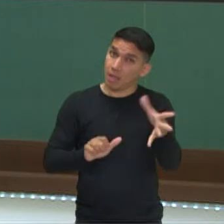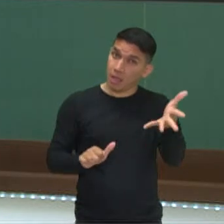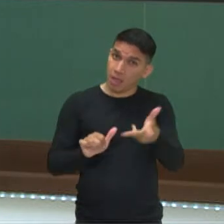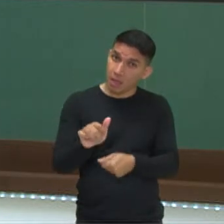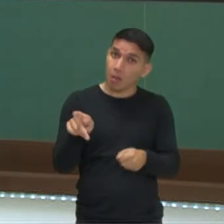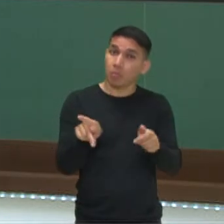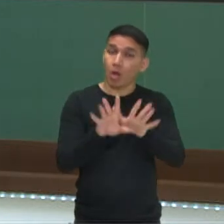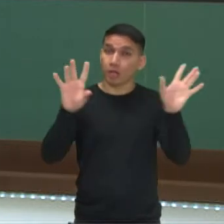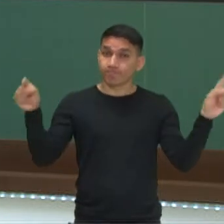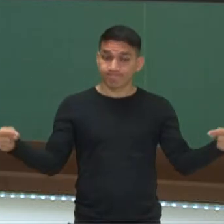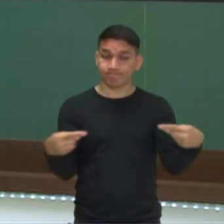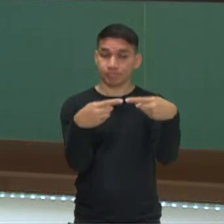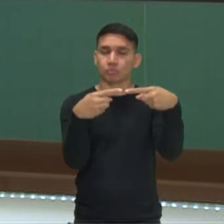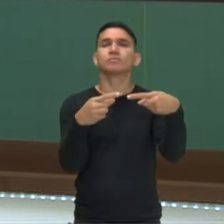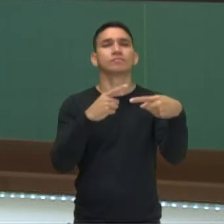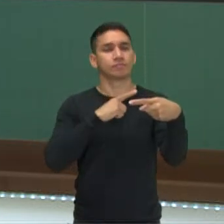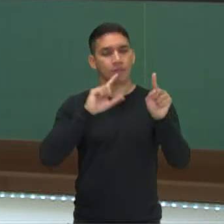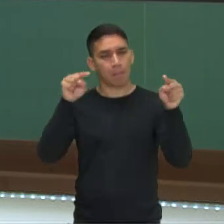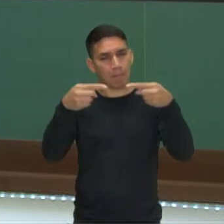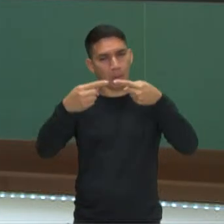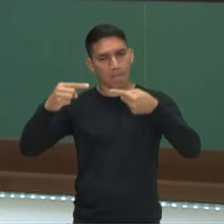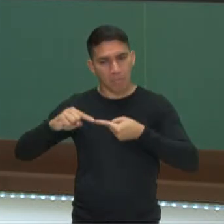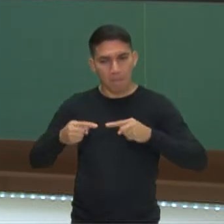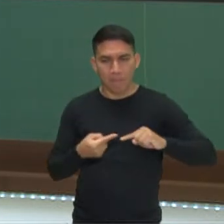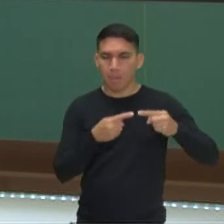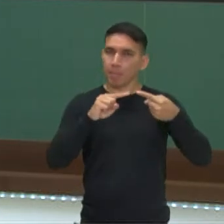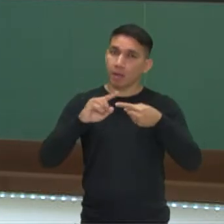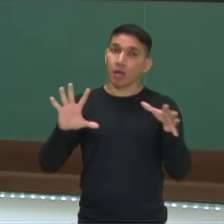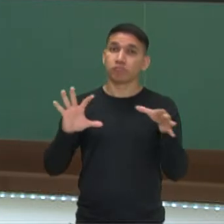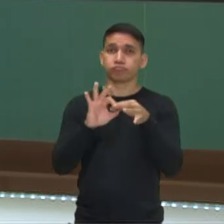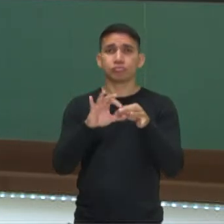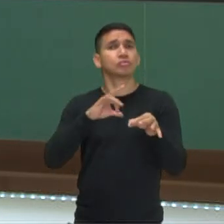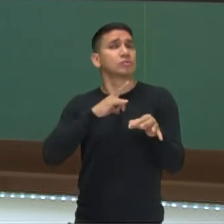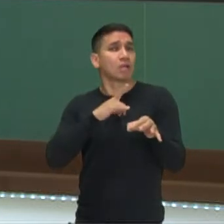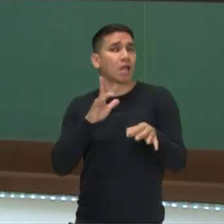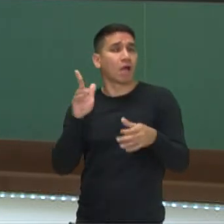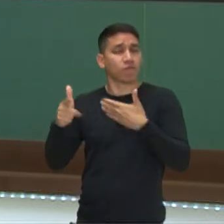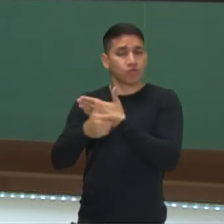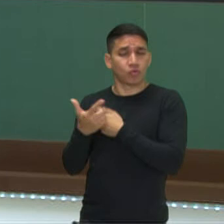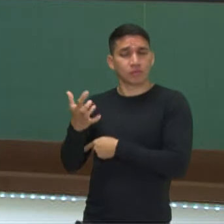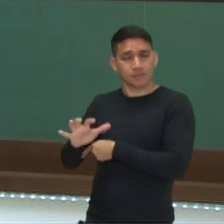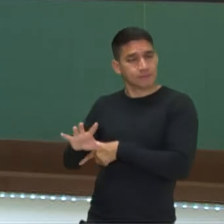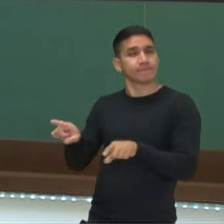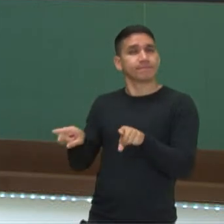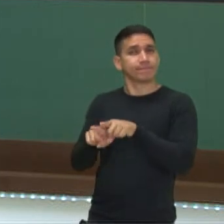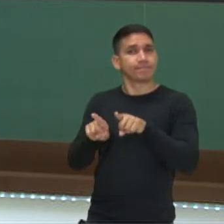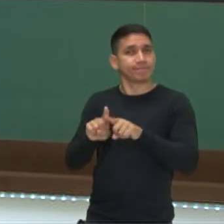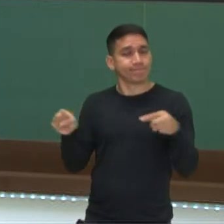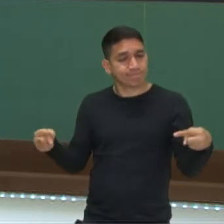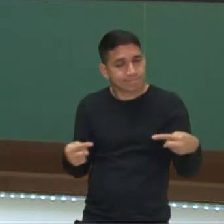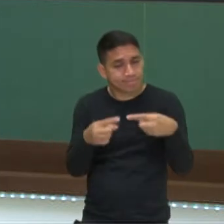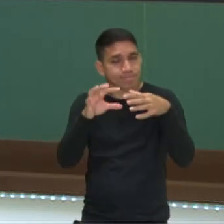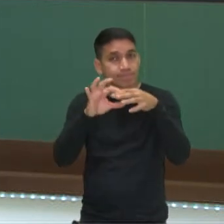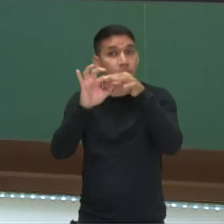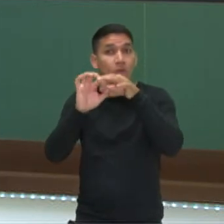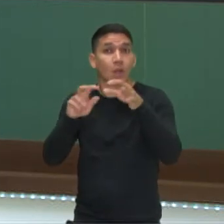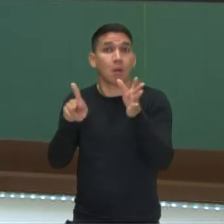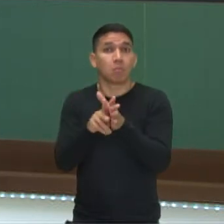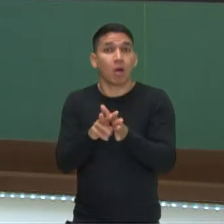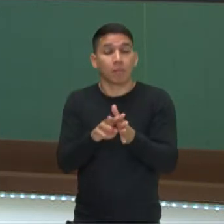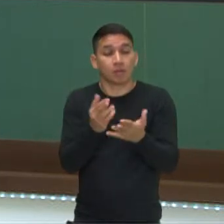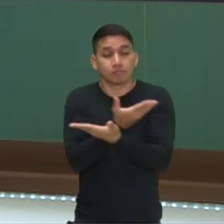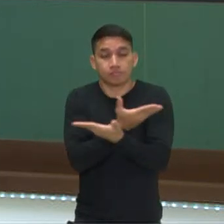de conexão. Ele serve para unir, fazer conexão, ligação entre